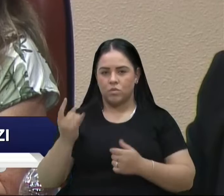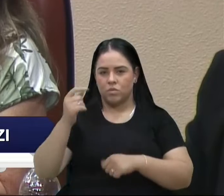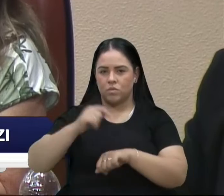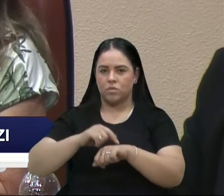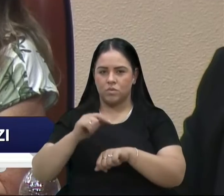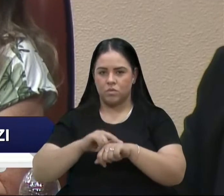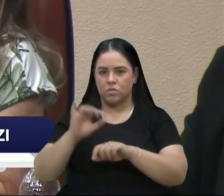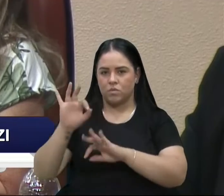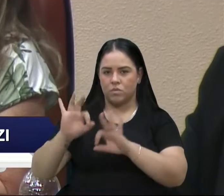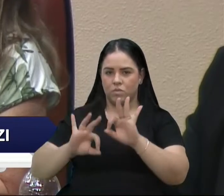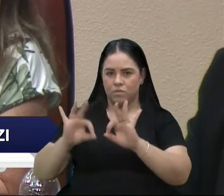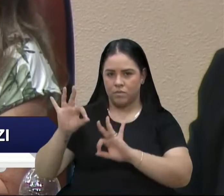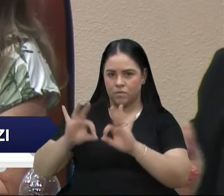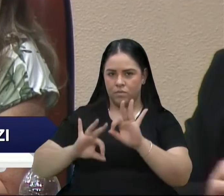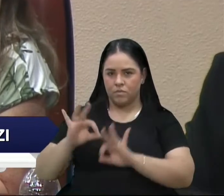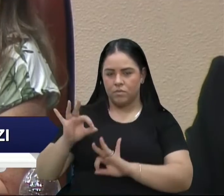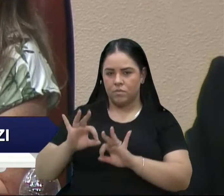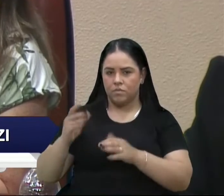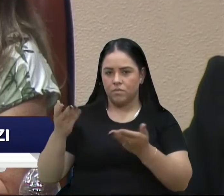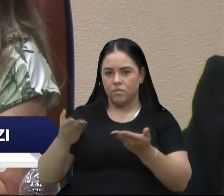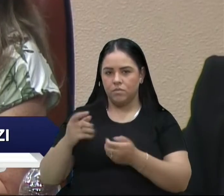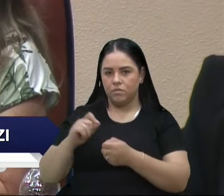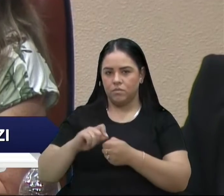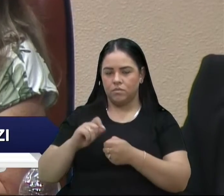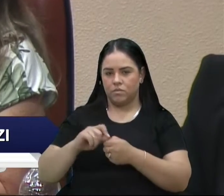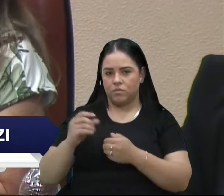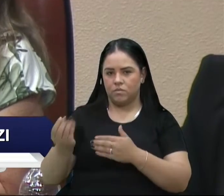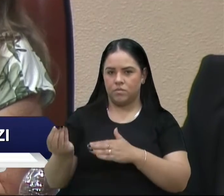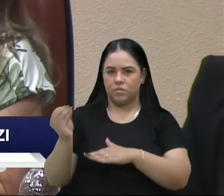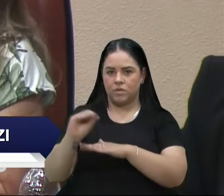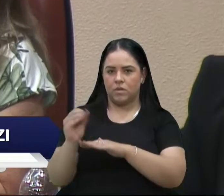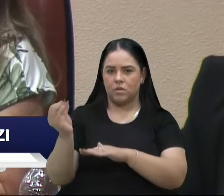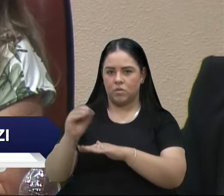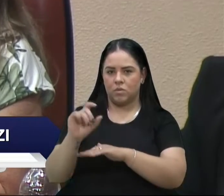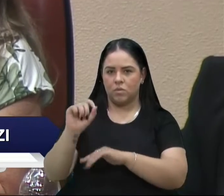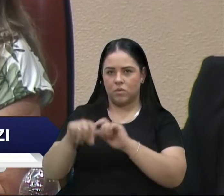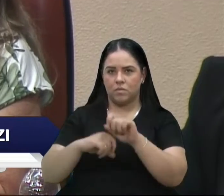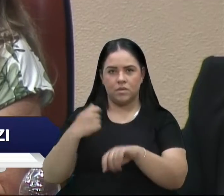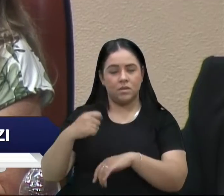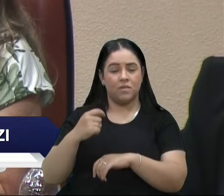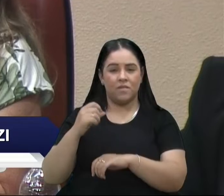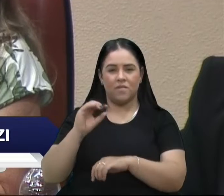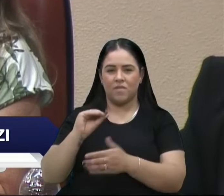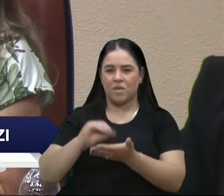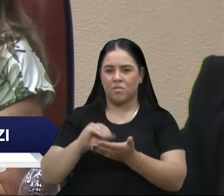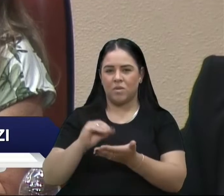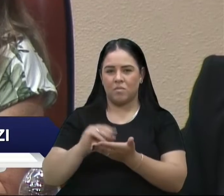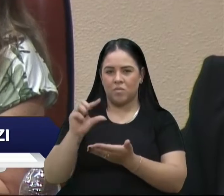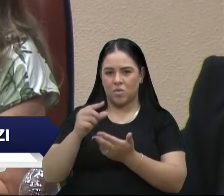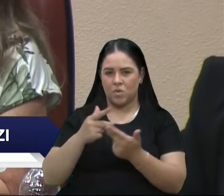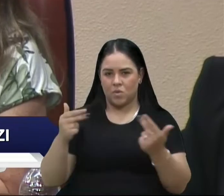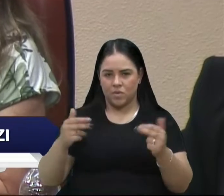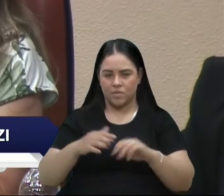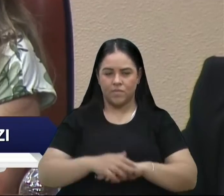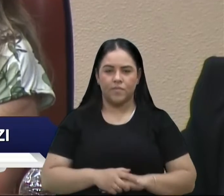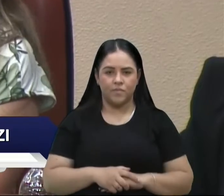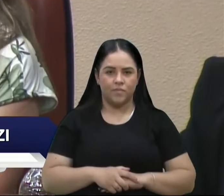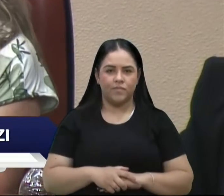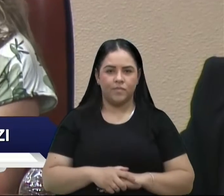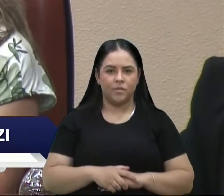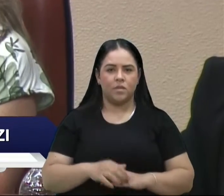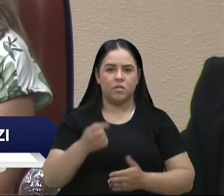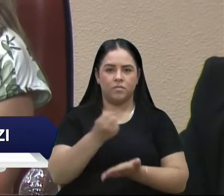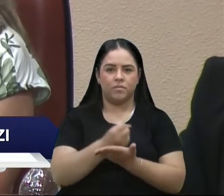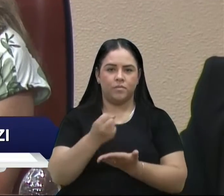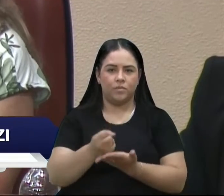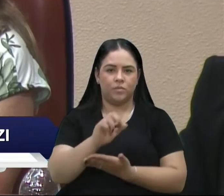de organização. Já foram feitas as implementações necessárias. Faltam pouquíssimas coisas. Contrato com a